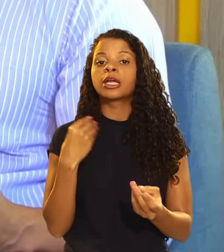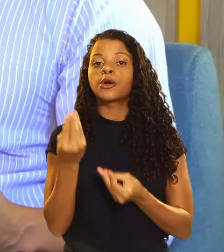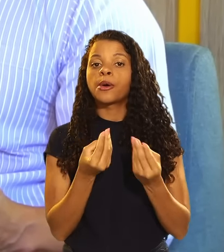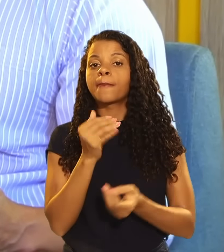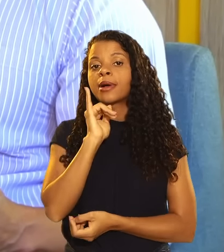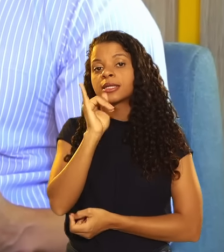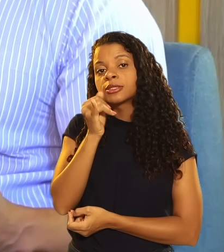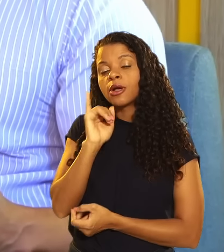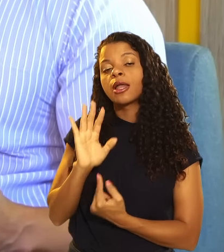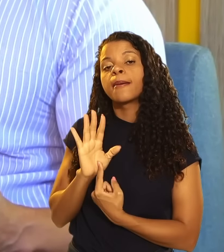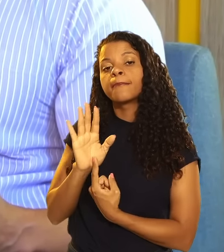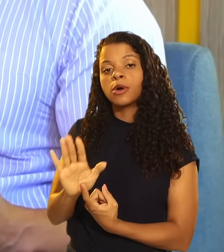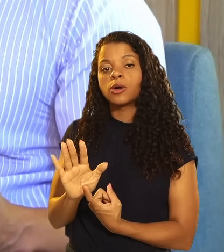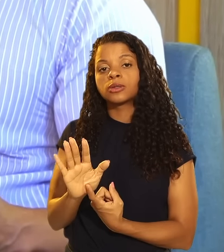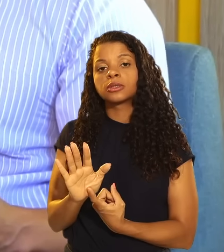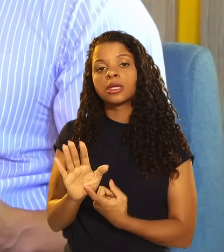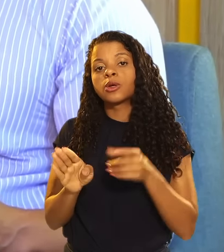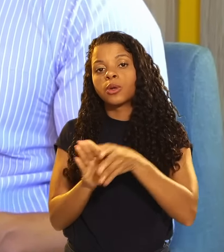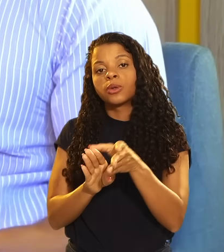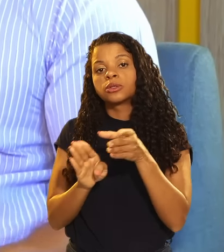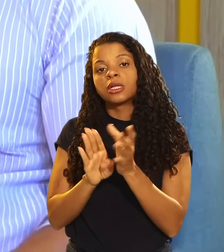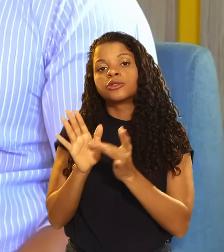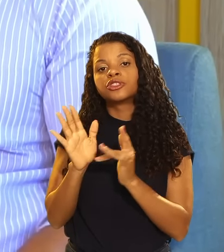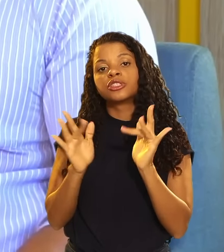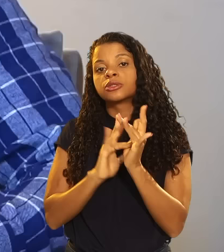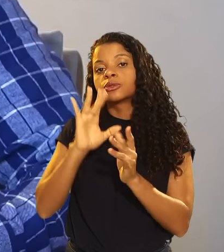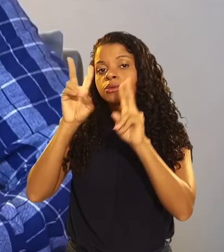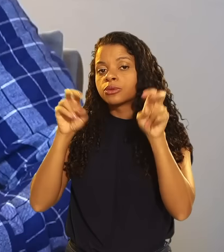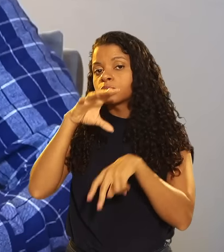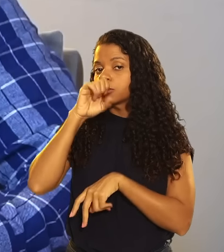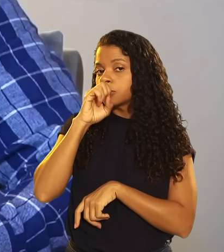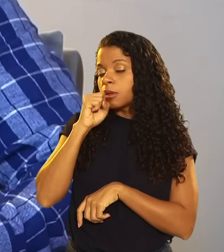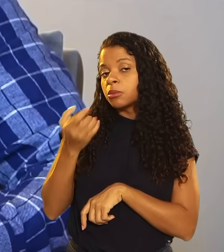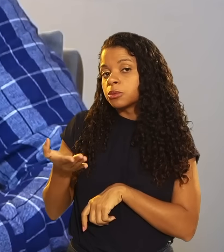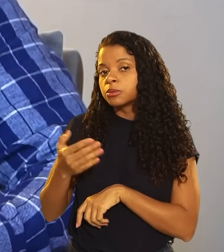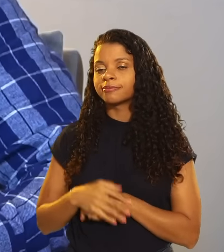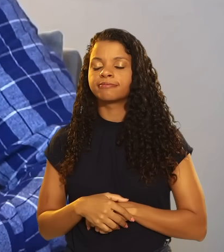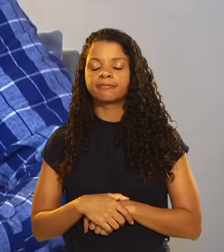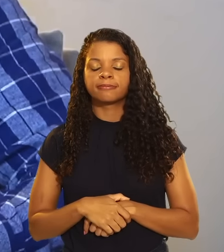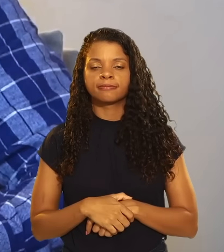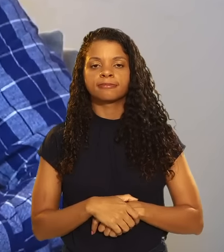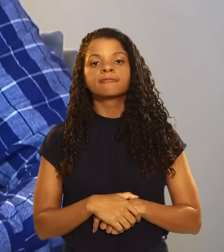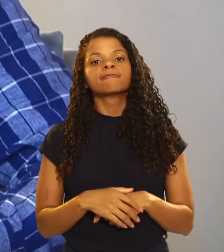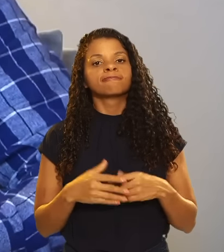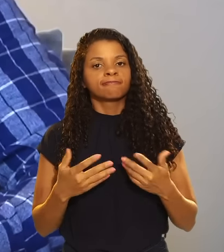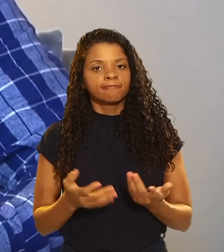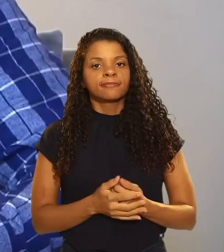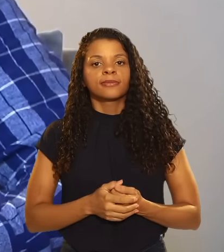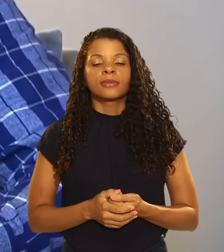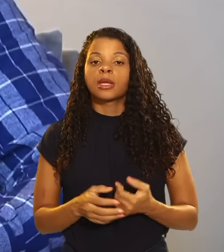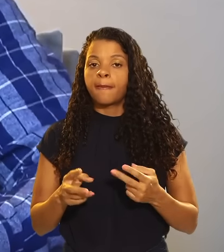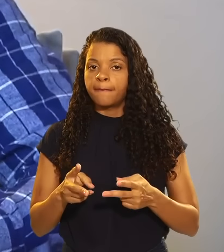Jesus de que o sábado foi feito para a humanidade? Bom, Ricardo, nós percebemos aqui ao